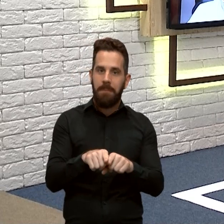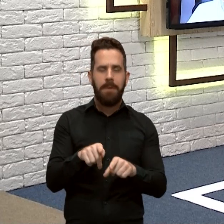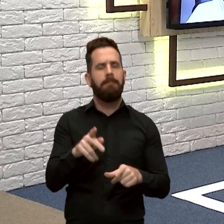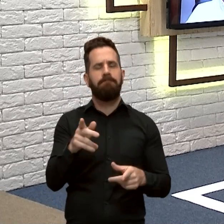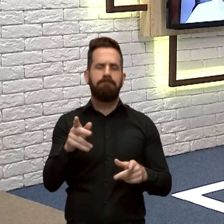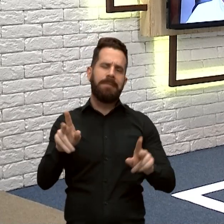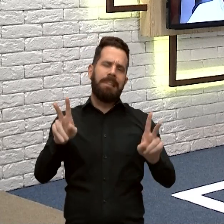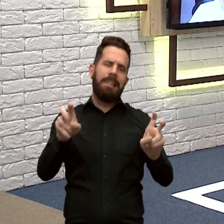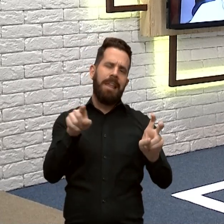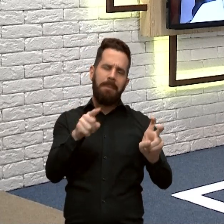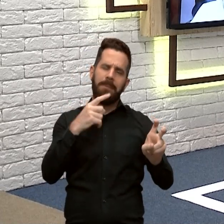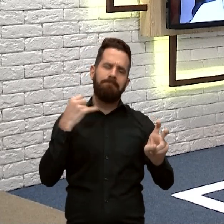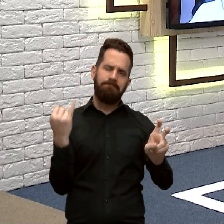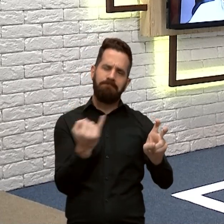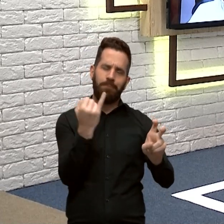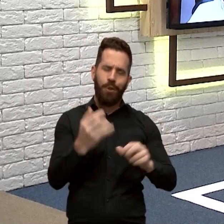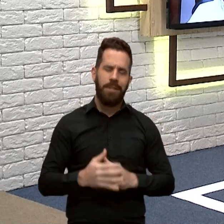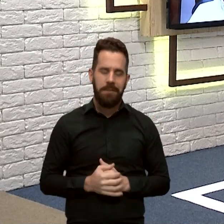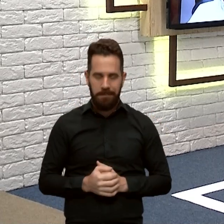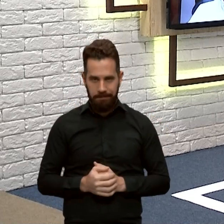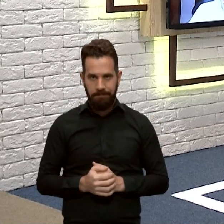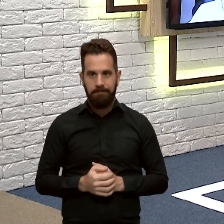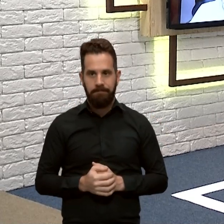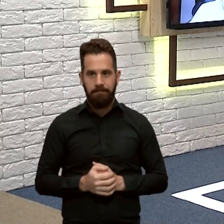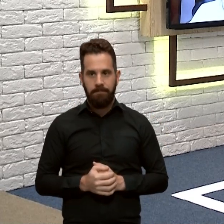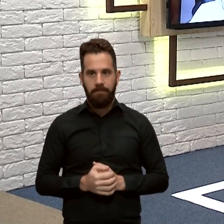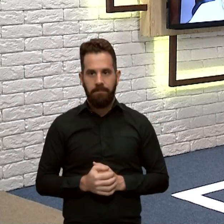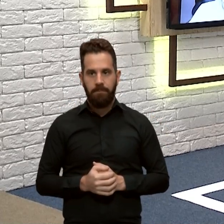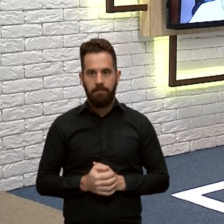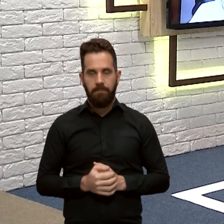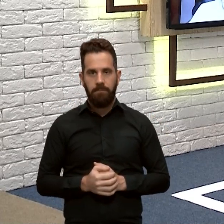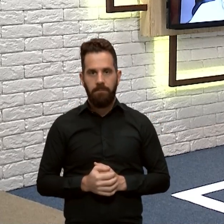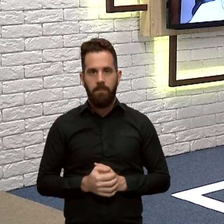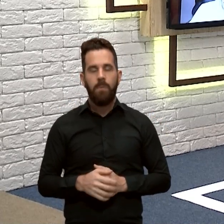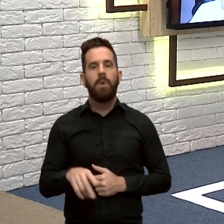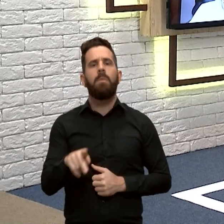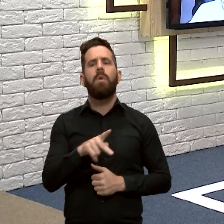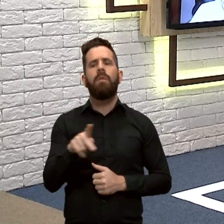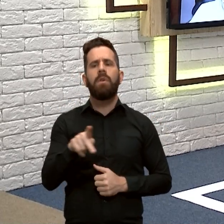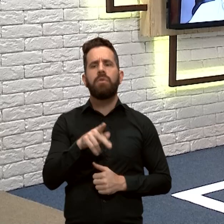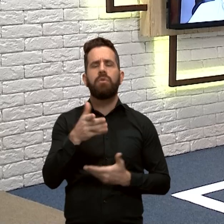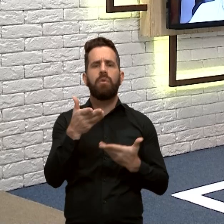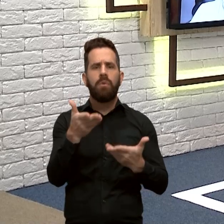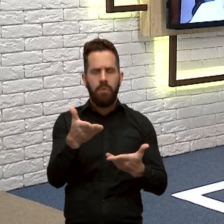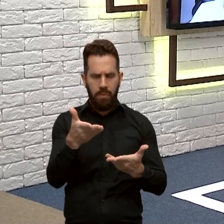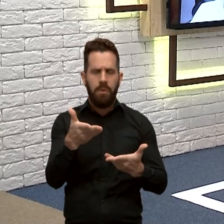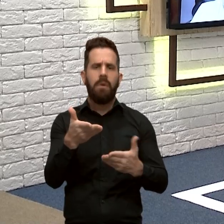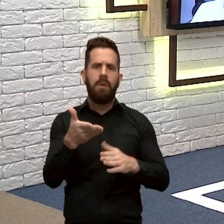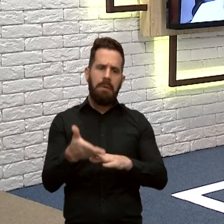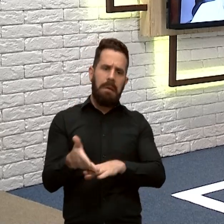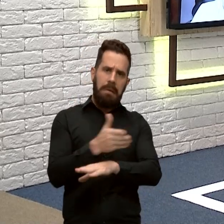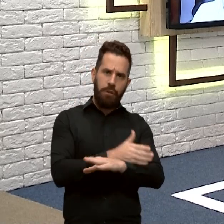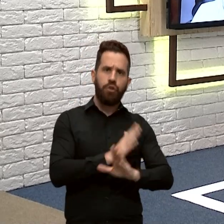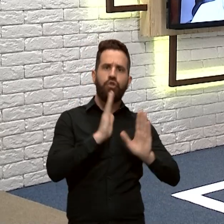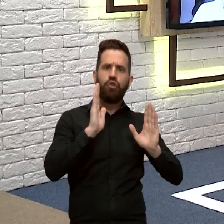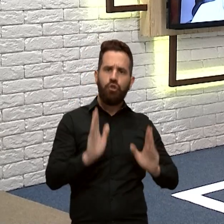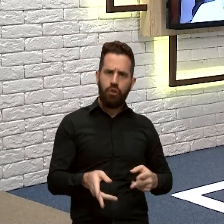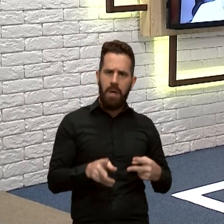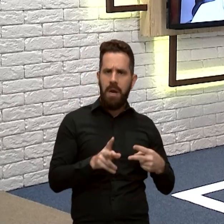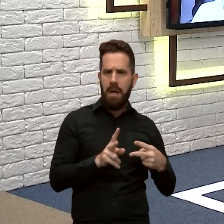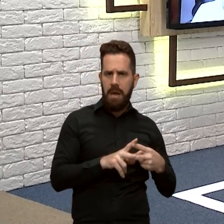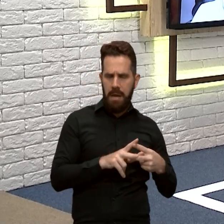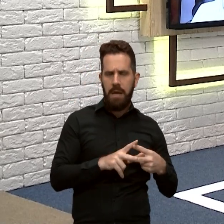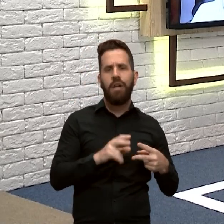né? Professor, Obrigado. Vou começar com o senhor para a gente explicar um conceito que a professora Jaqueline e o